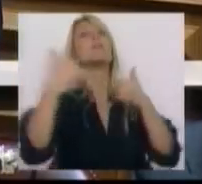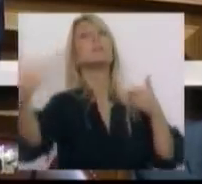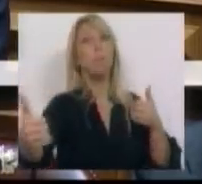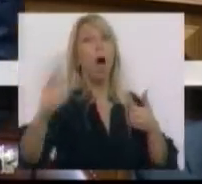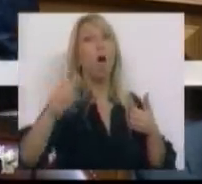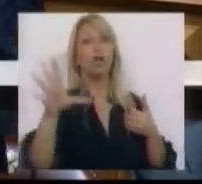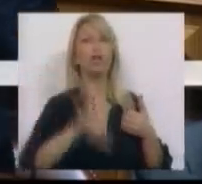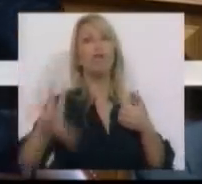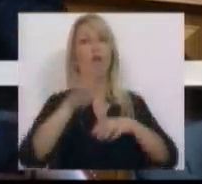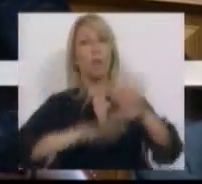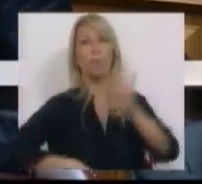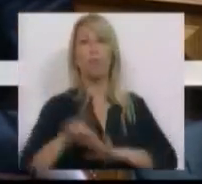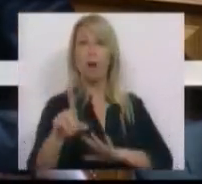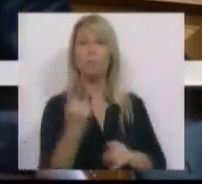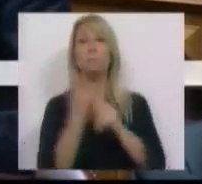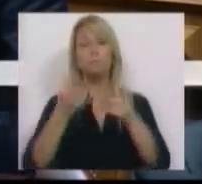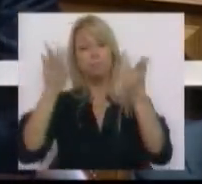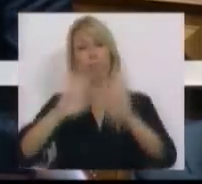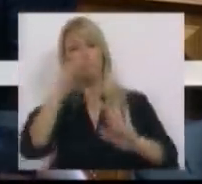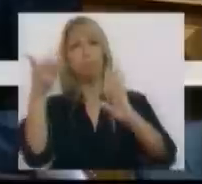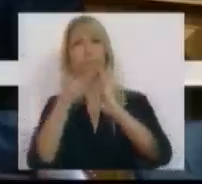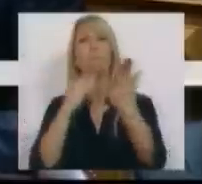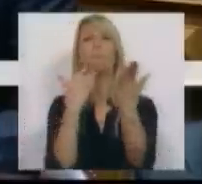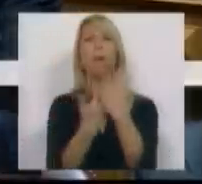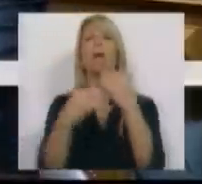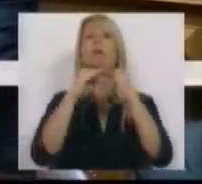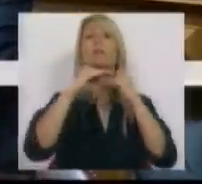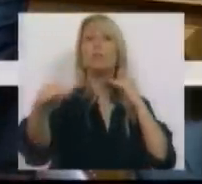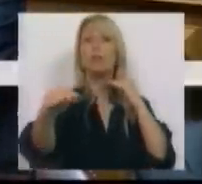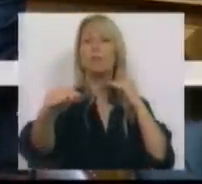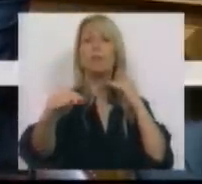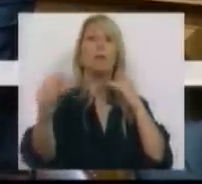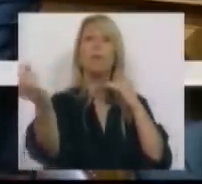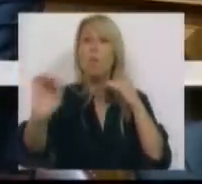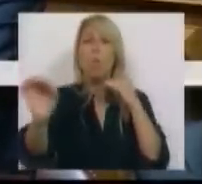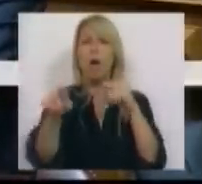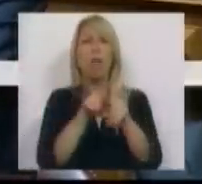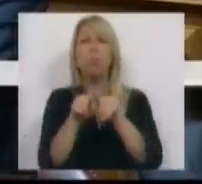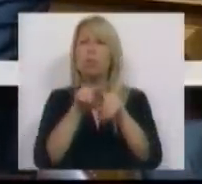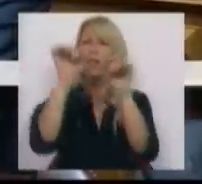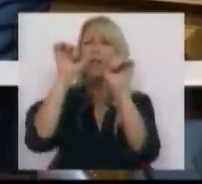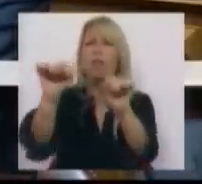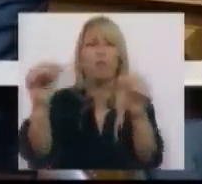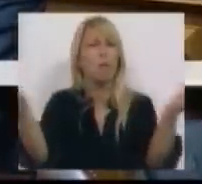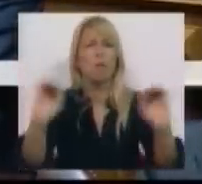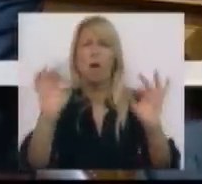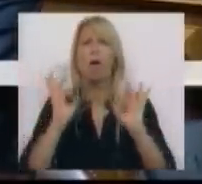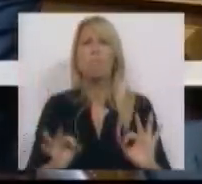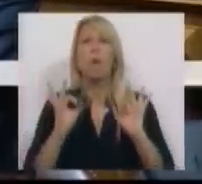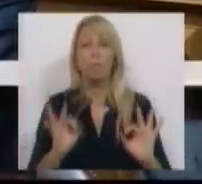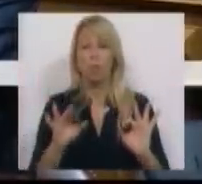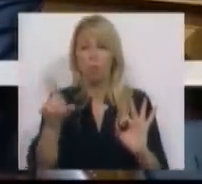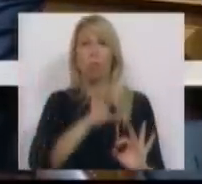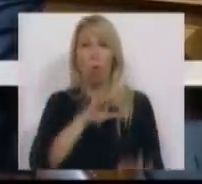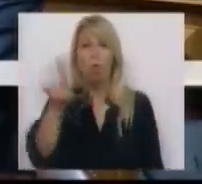fazer. Porque é preciso introduzir sustentabilidade. E não há nenhuma das suas políticas que onde o senhor